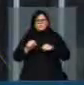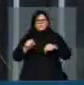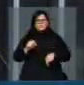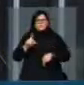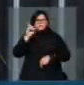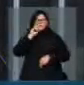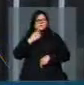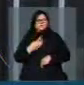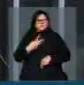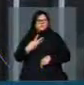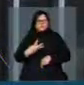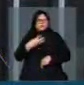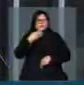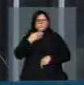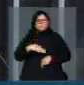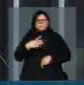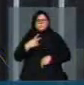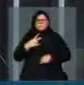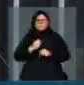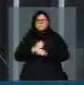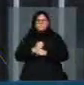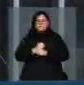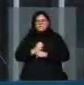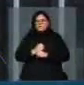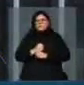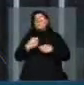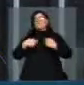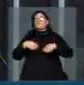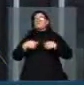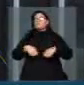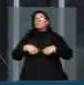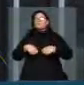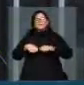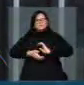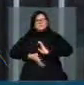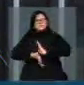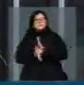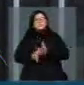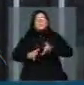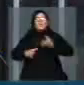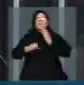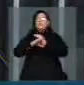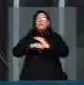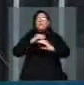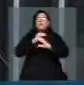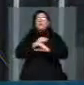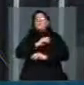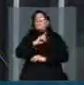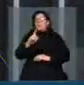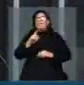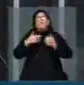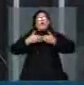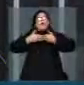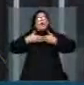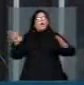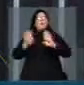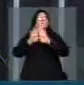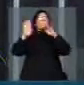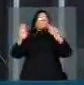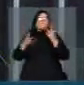3 de dezembro deste ano. Quebrem barreiras, abram portas, por uma sociedade inclusiva para todos. Devemos